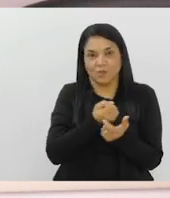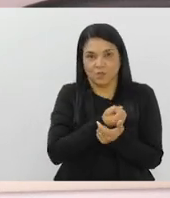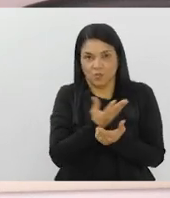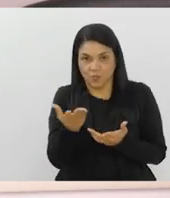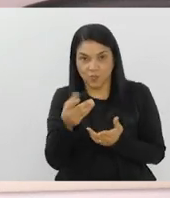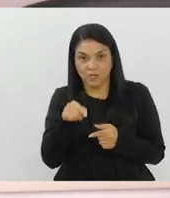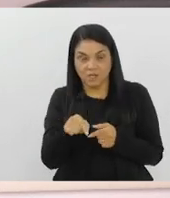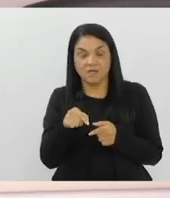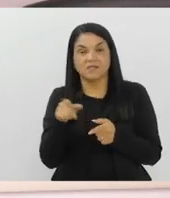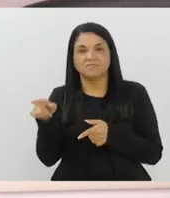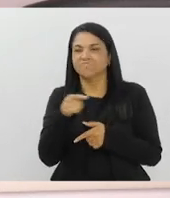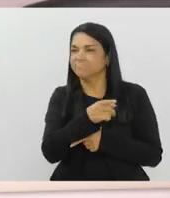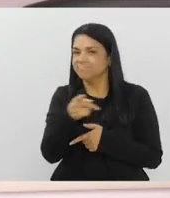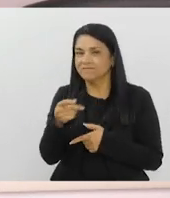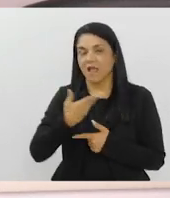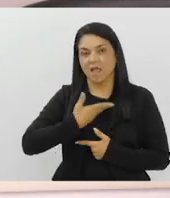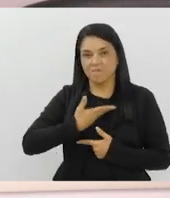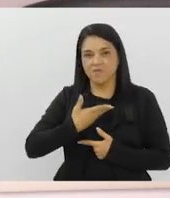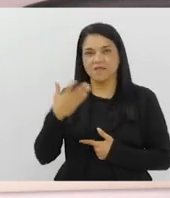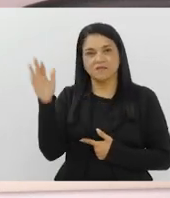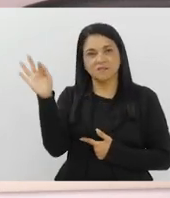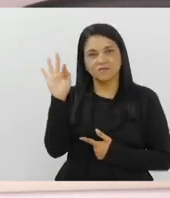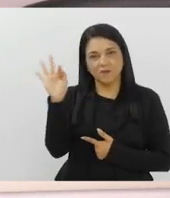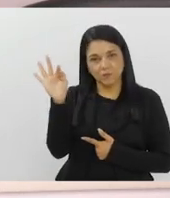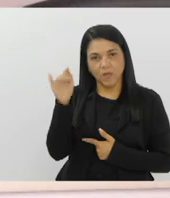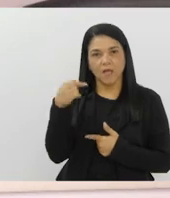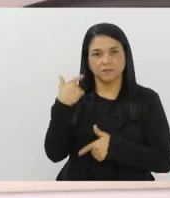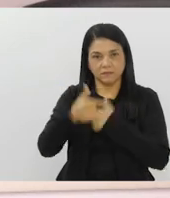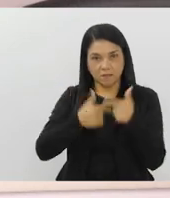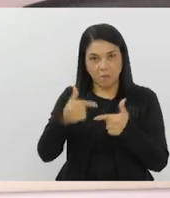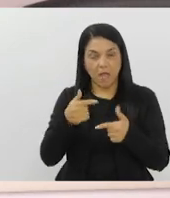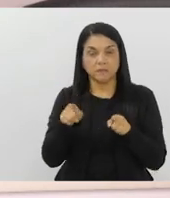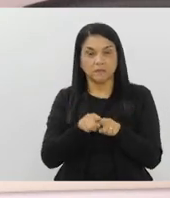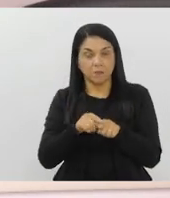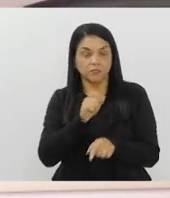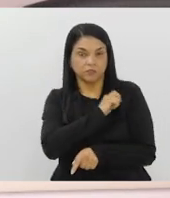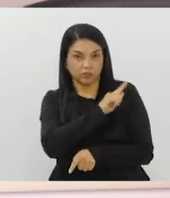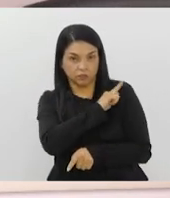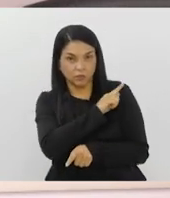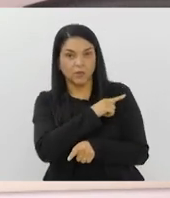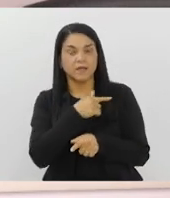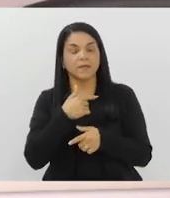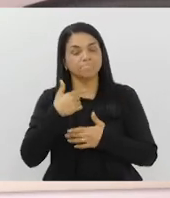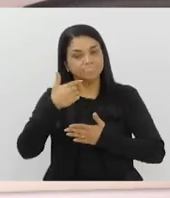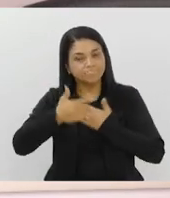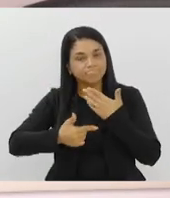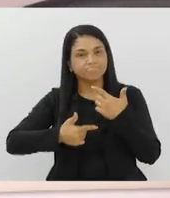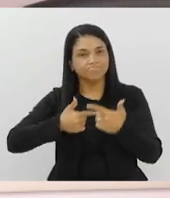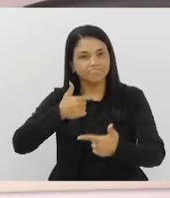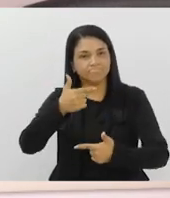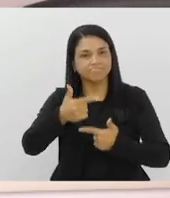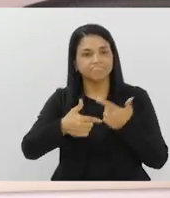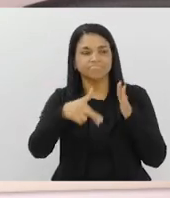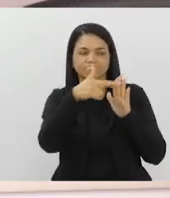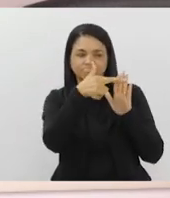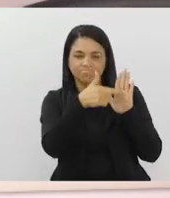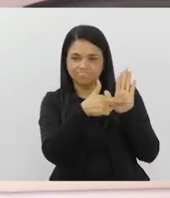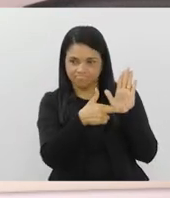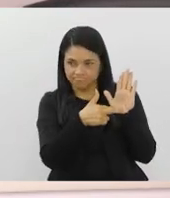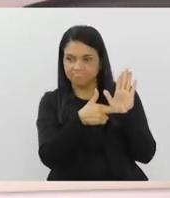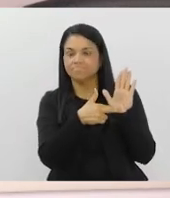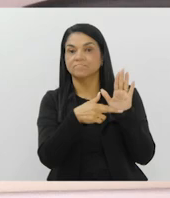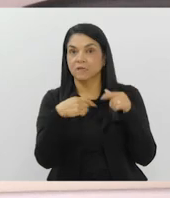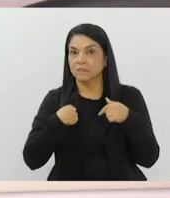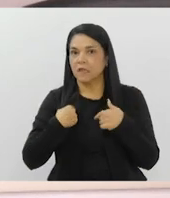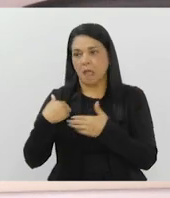são das universidades ou são gestoras, a gente sabe que são passos muito criteriosos. E a gente não quer burocratizar processo,